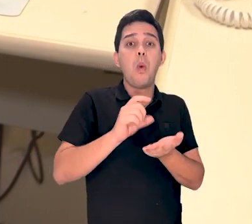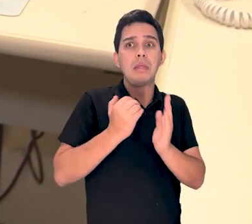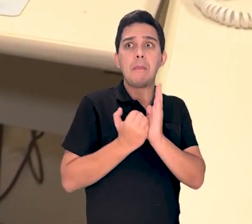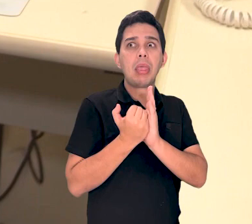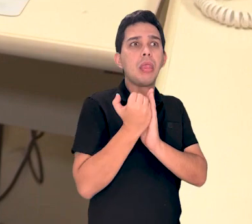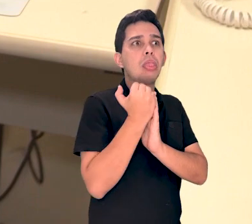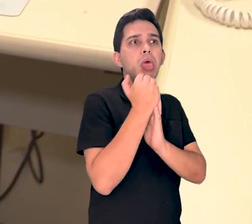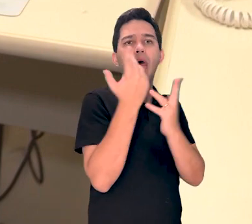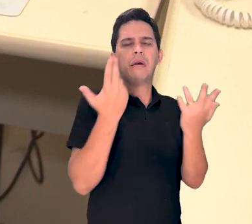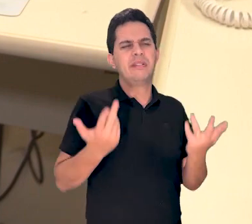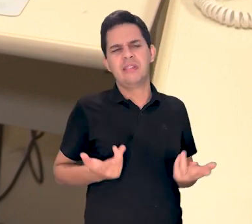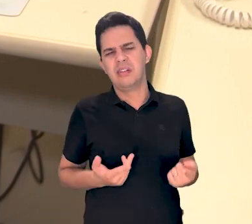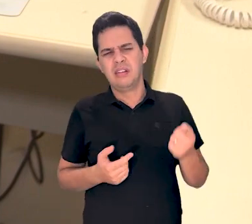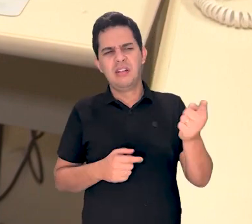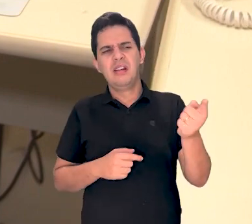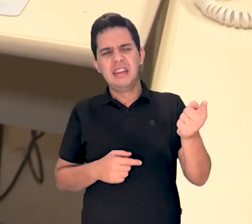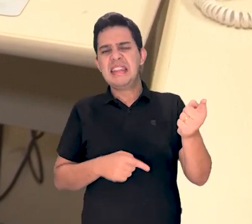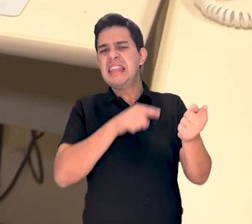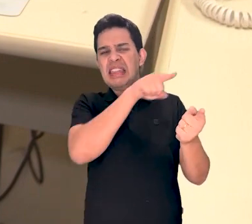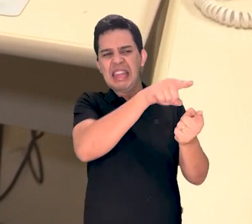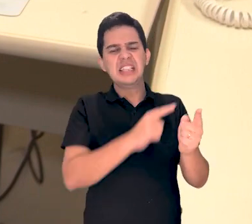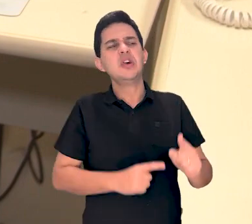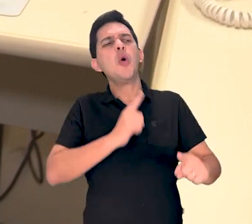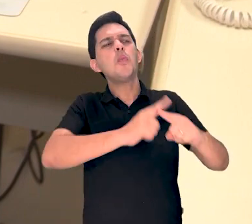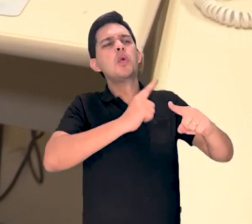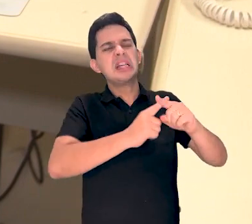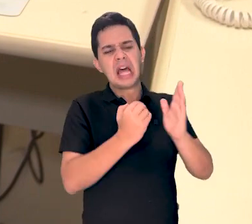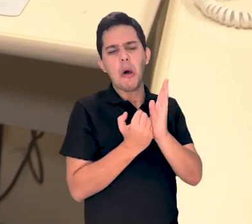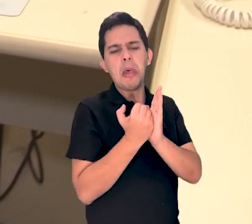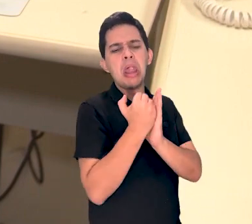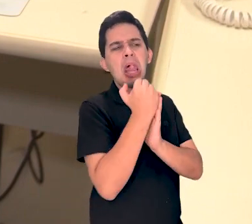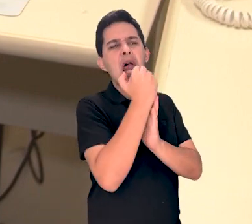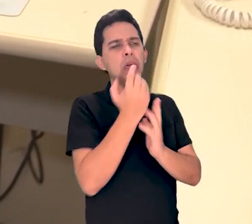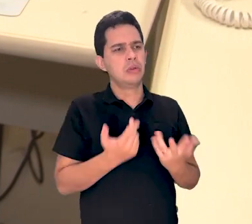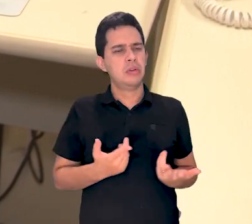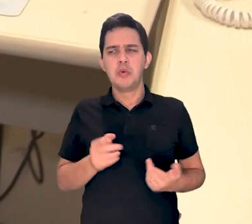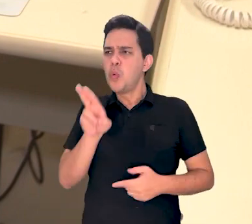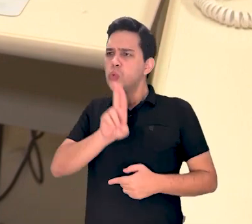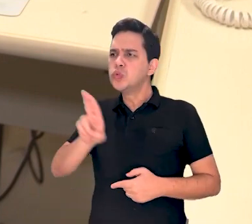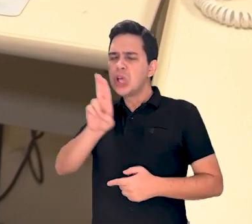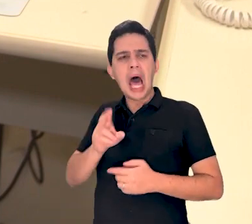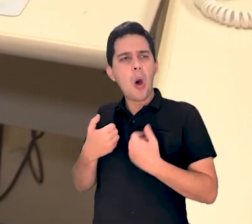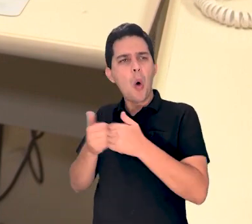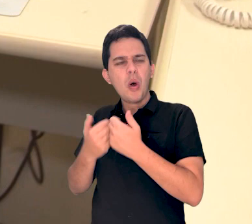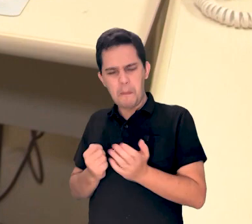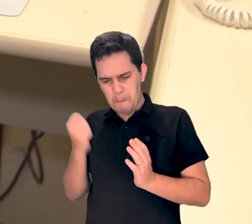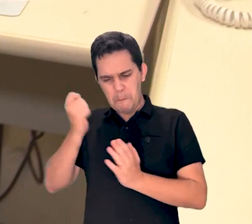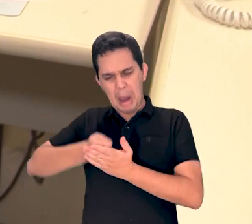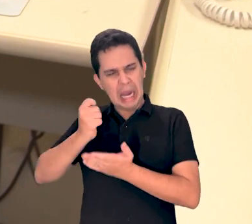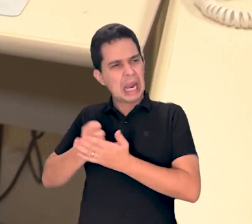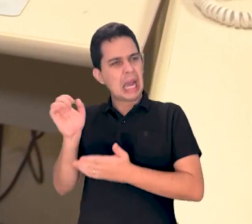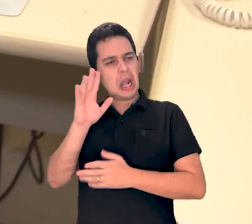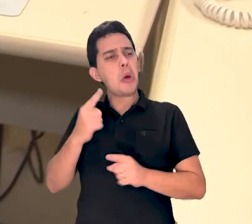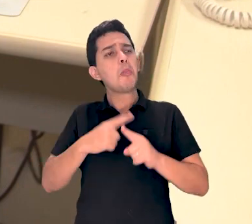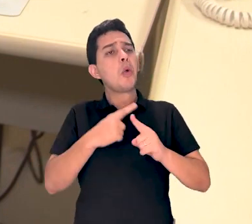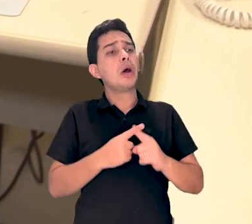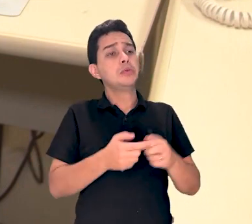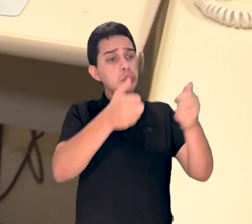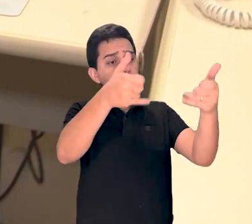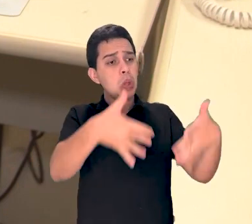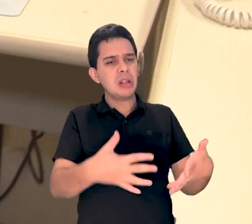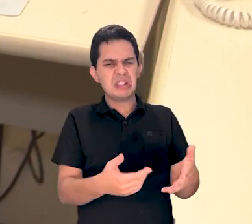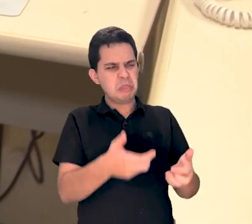do o público o conhecimento do custo do serviço pela apresentação dos dados